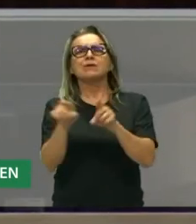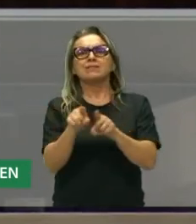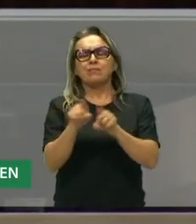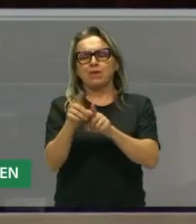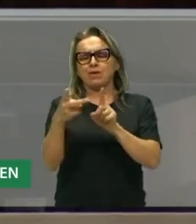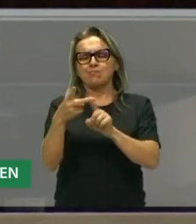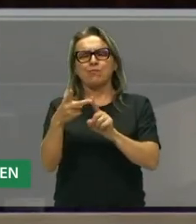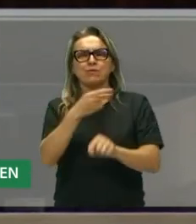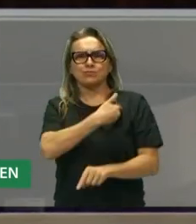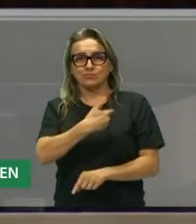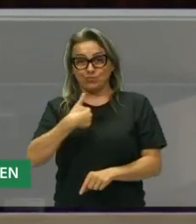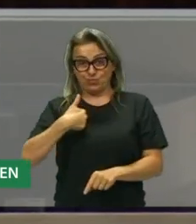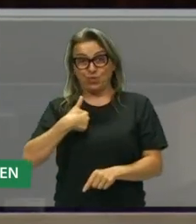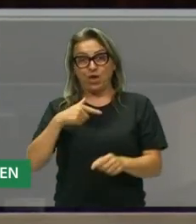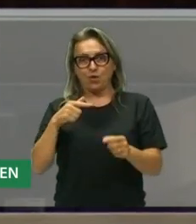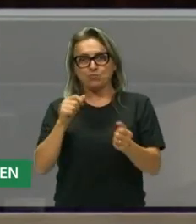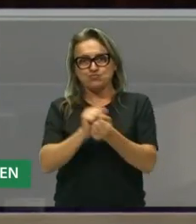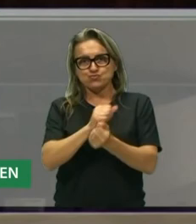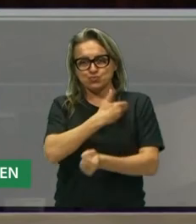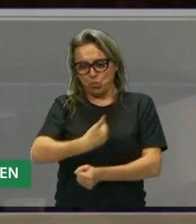cobrando